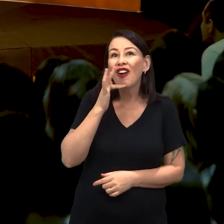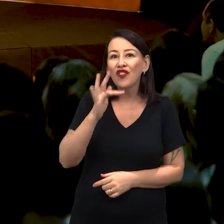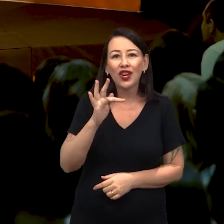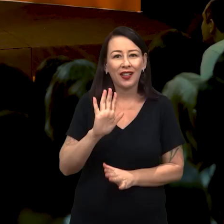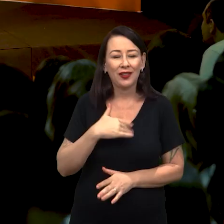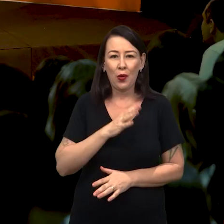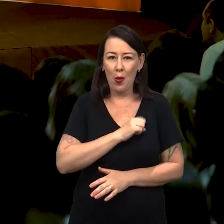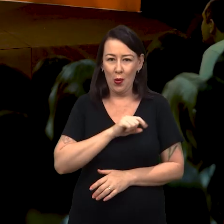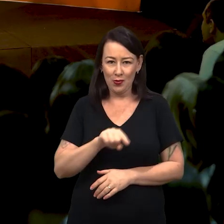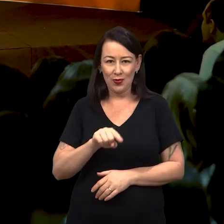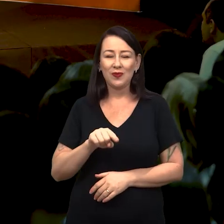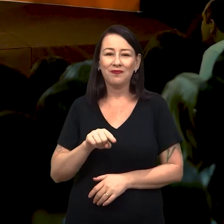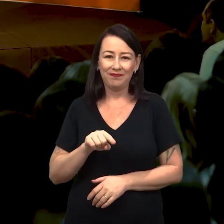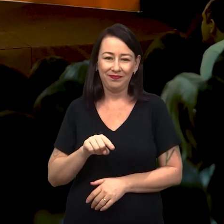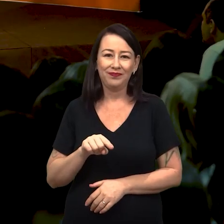dos que eu mais gosto,